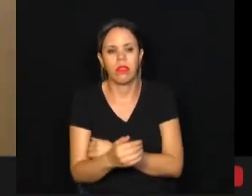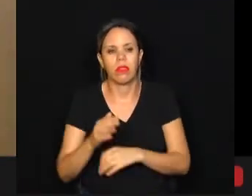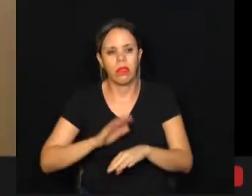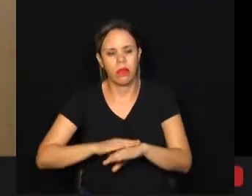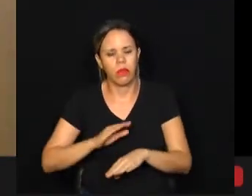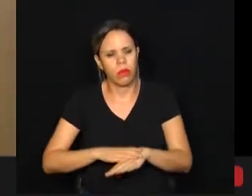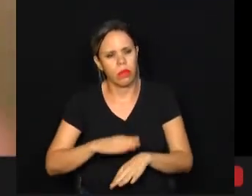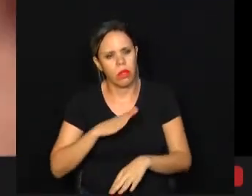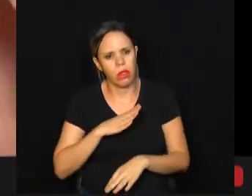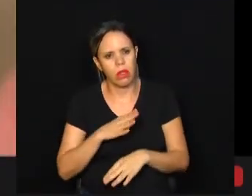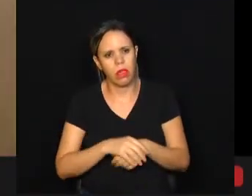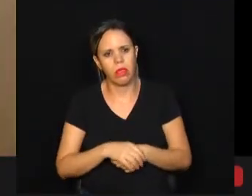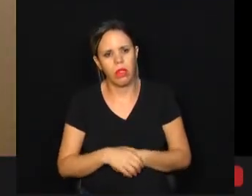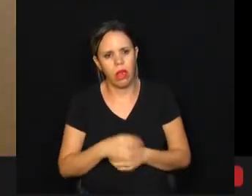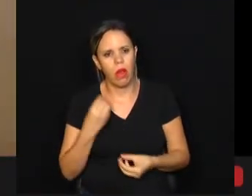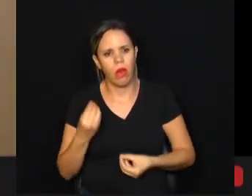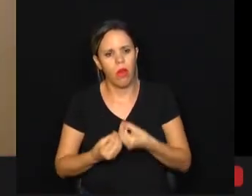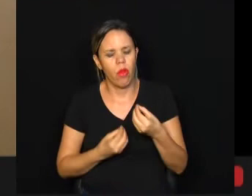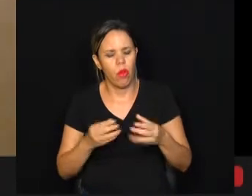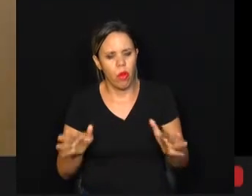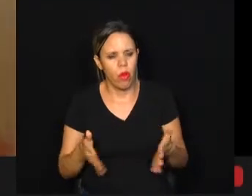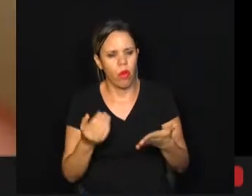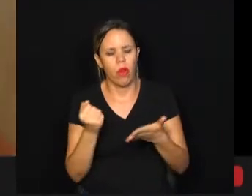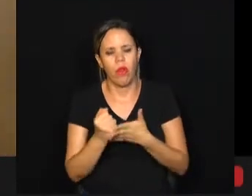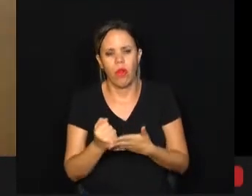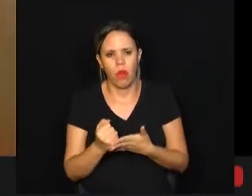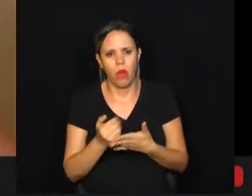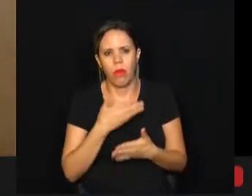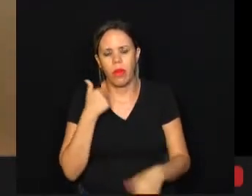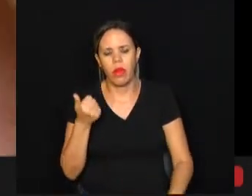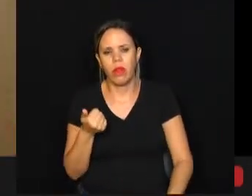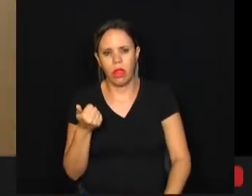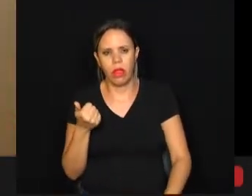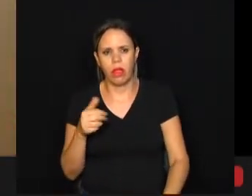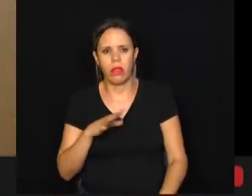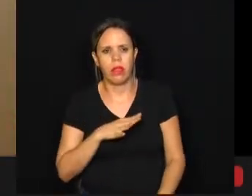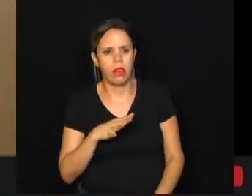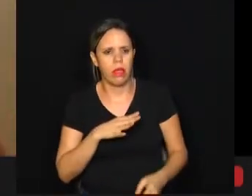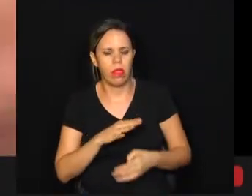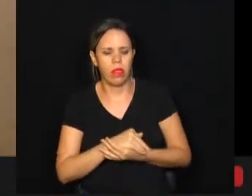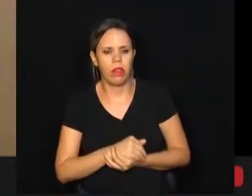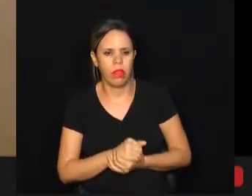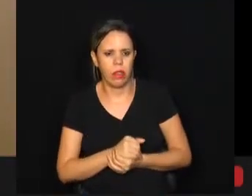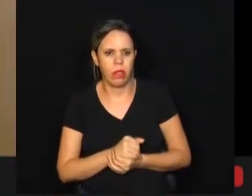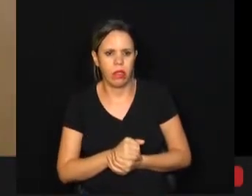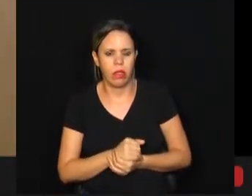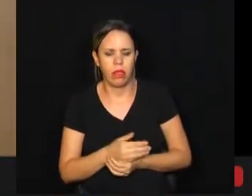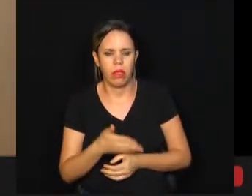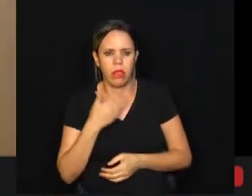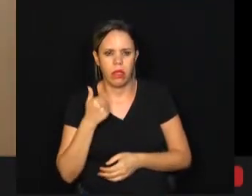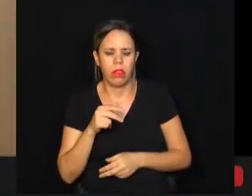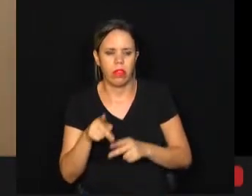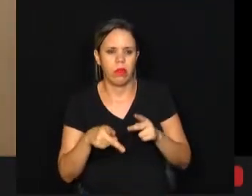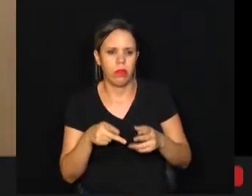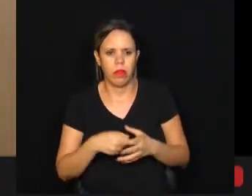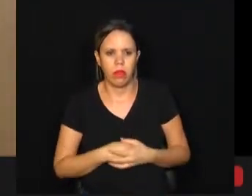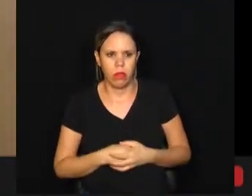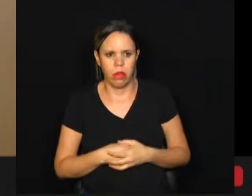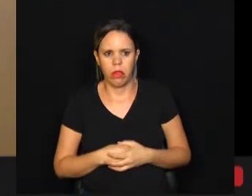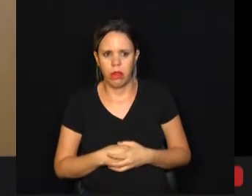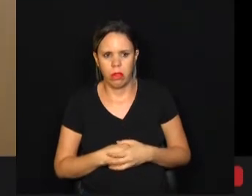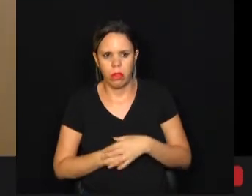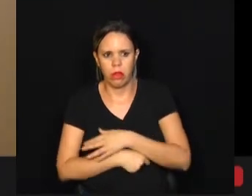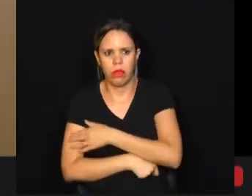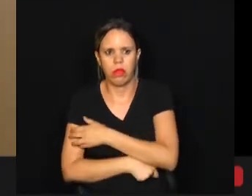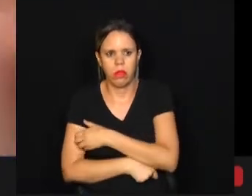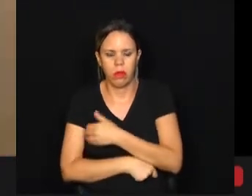cidade, como é que elas contribuem com a melhoria da cidade, mas com a melhoria das pessoas, com